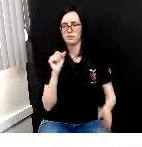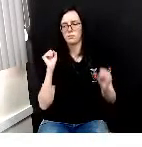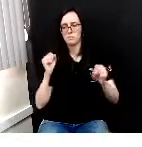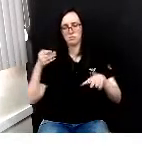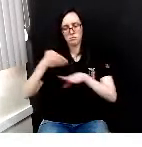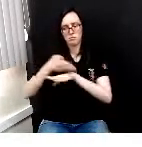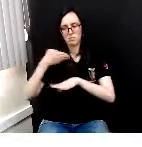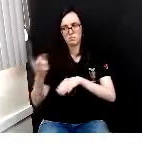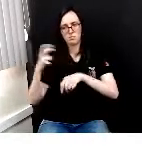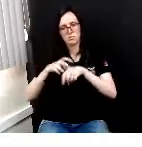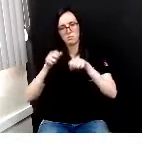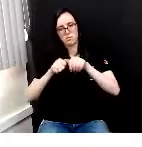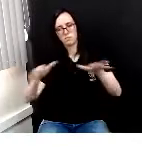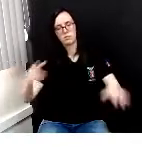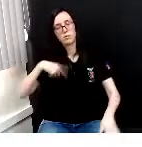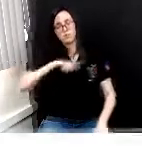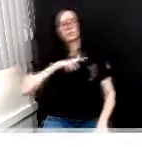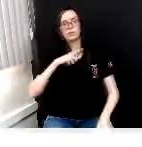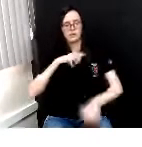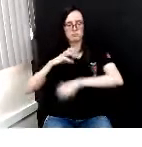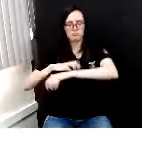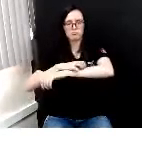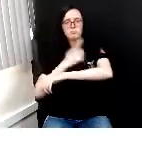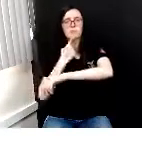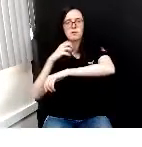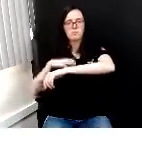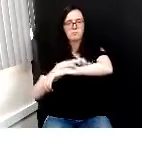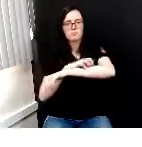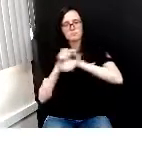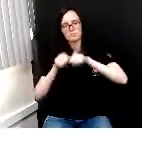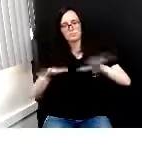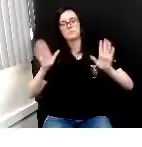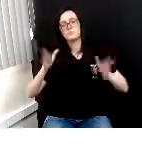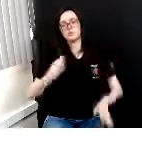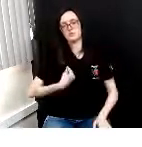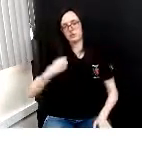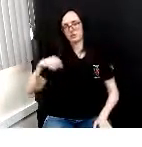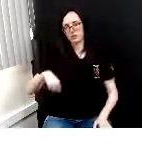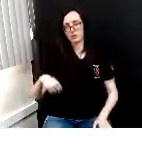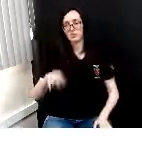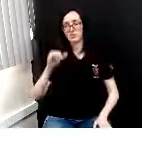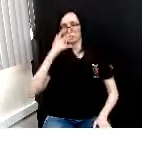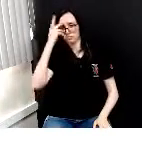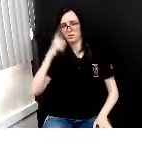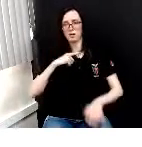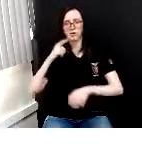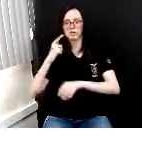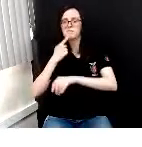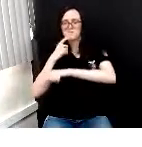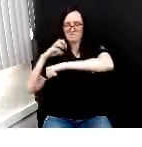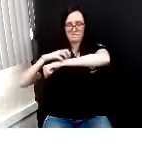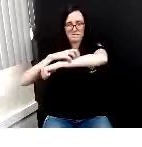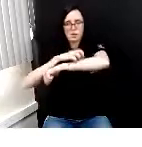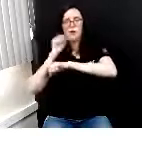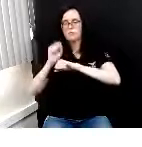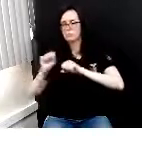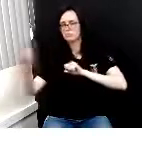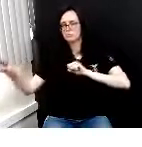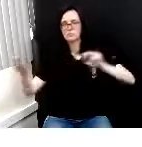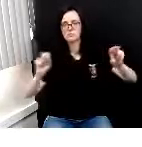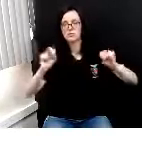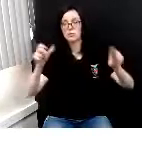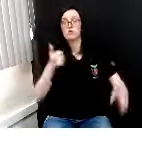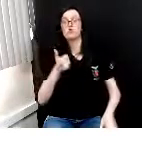do coronavírus, nós temos o sarampo, que já está aqui com a gente, e cada pessoa com sarampo pode transmitir para outras